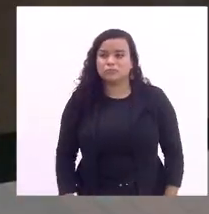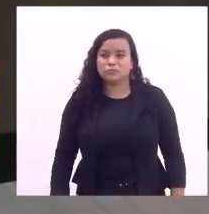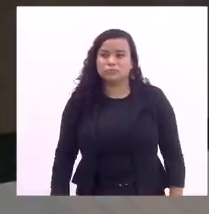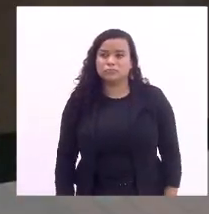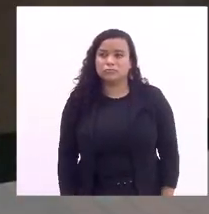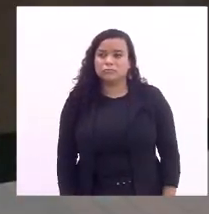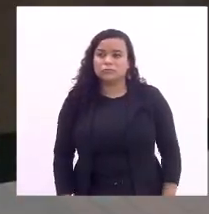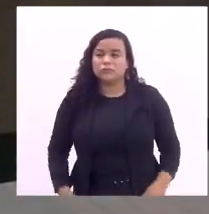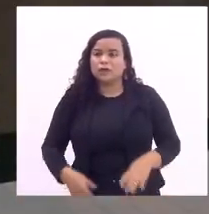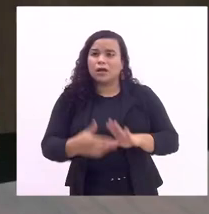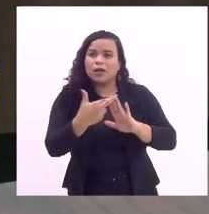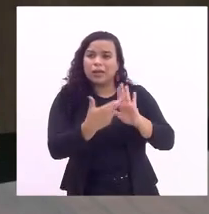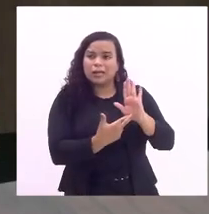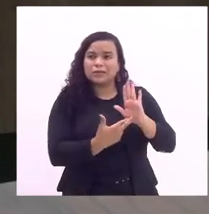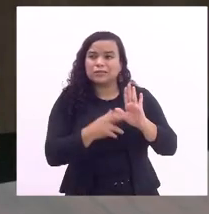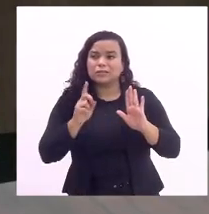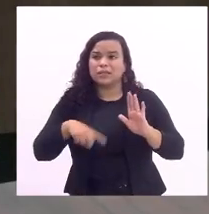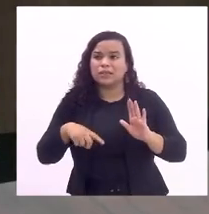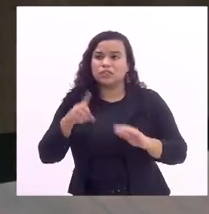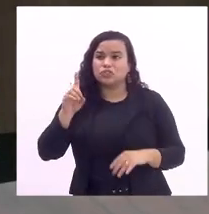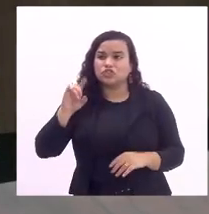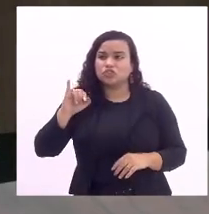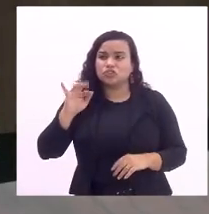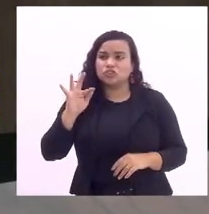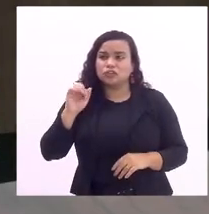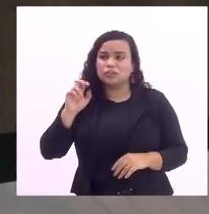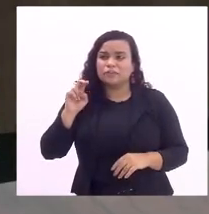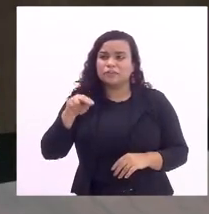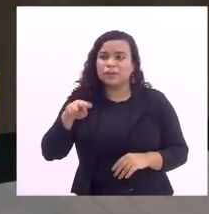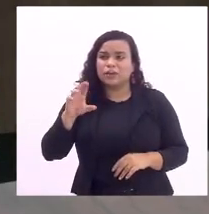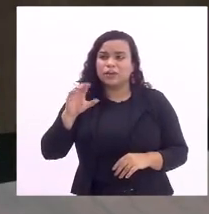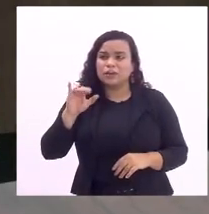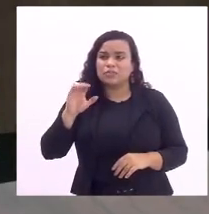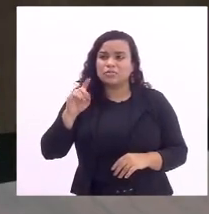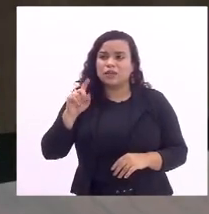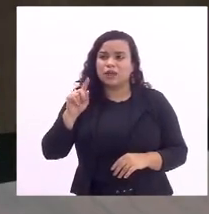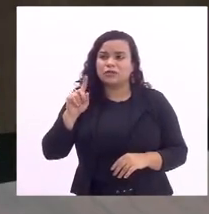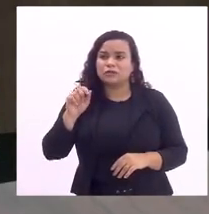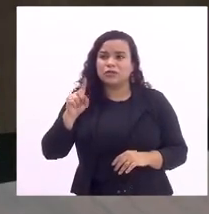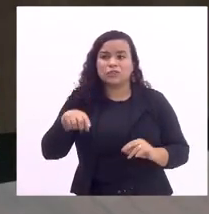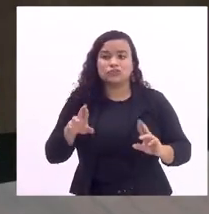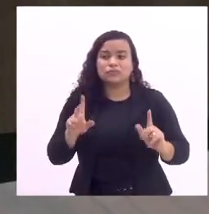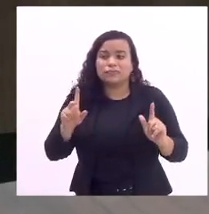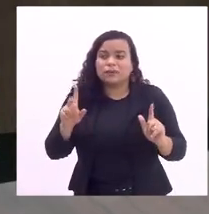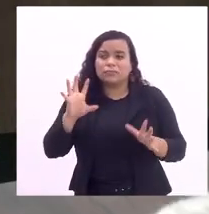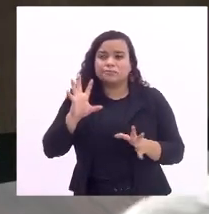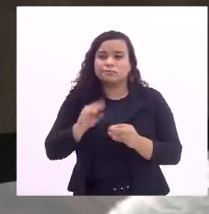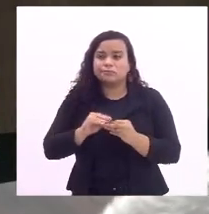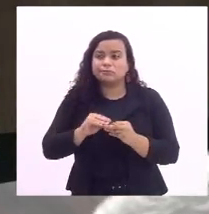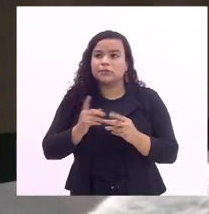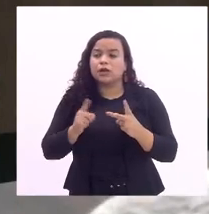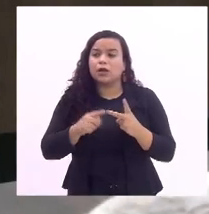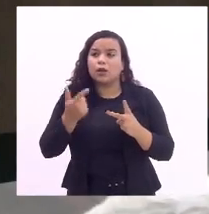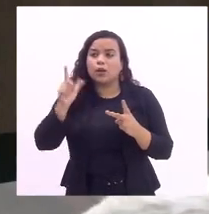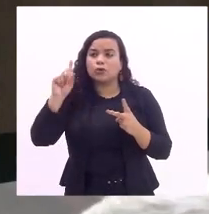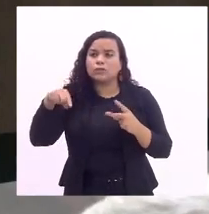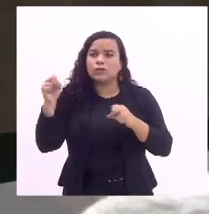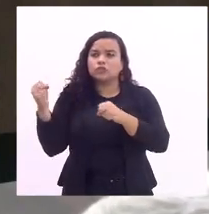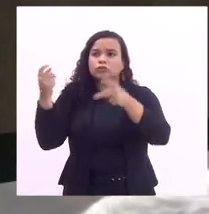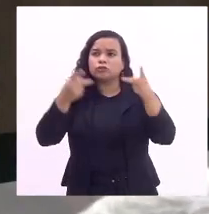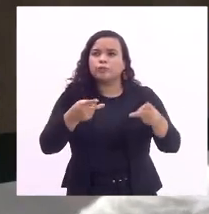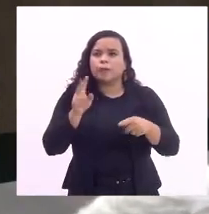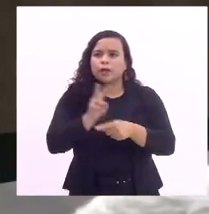A redação é diferenciada. E a outra é a Superintendência de